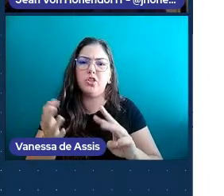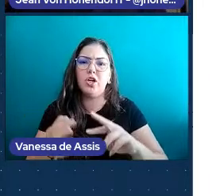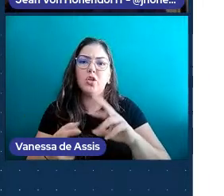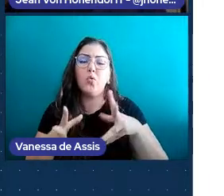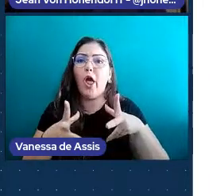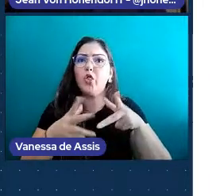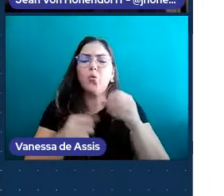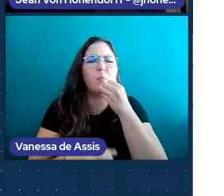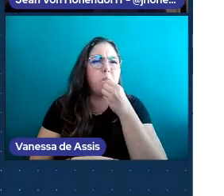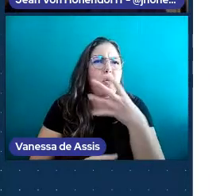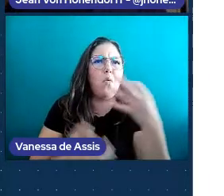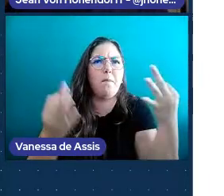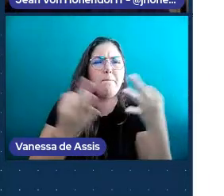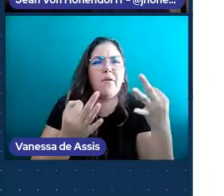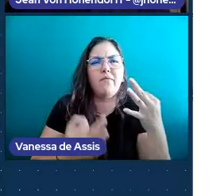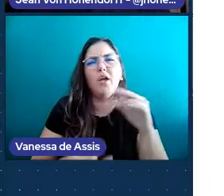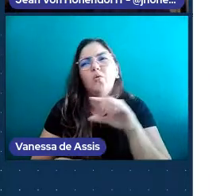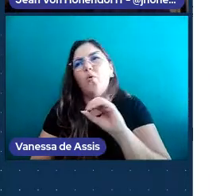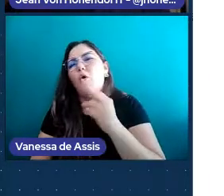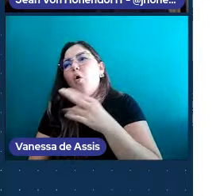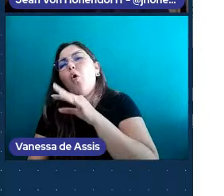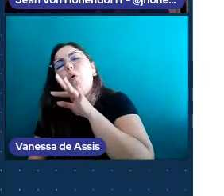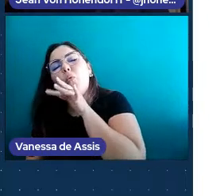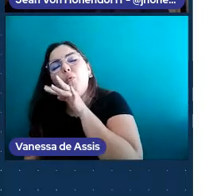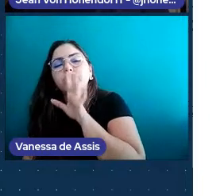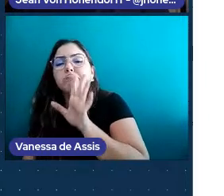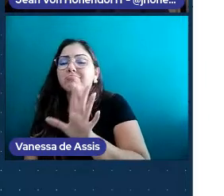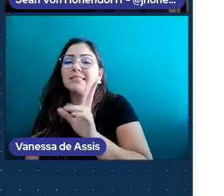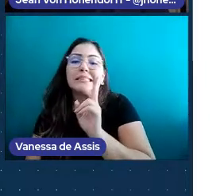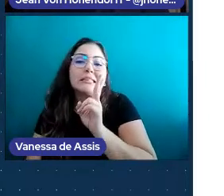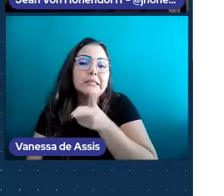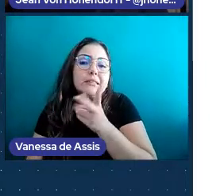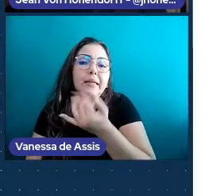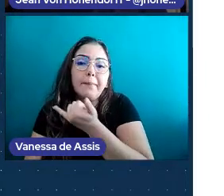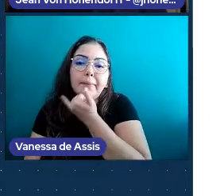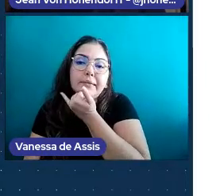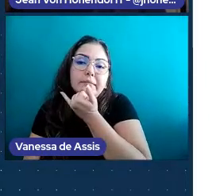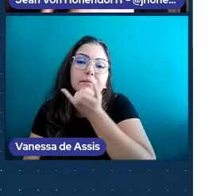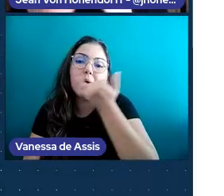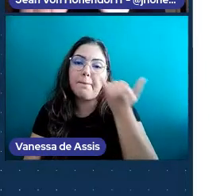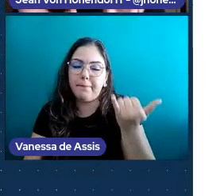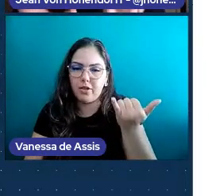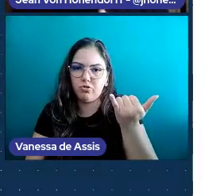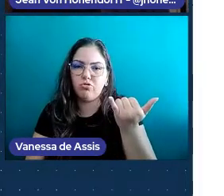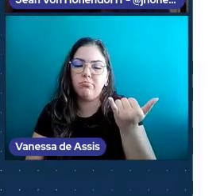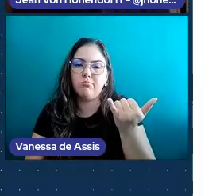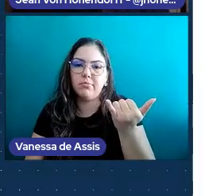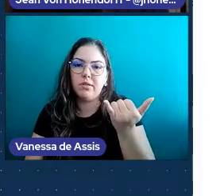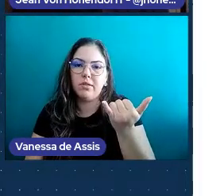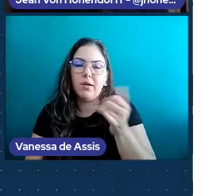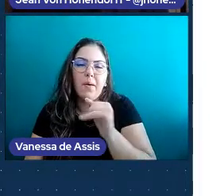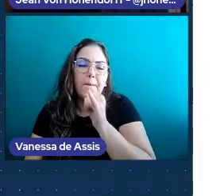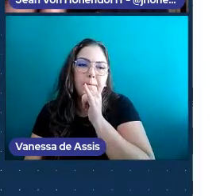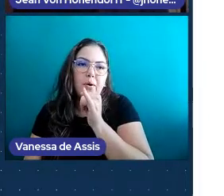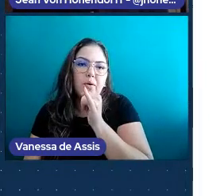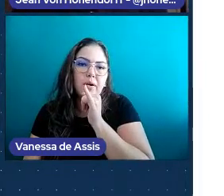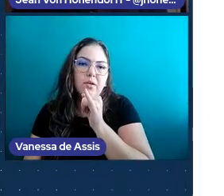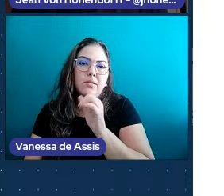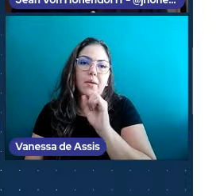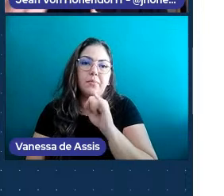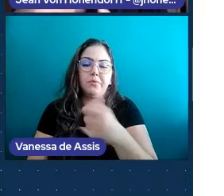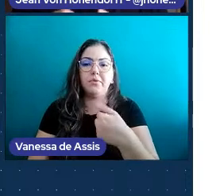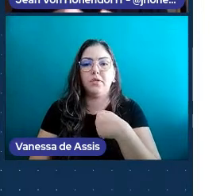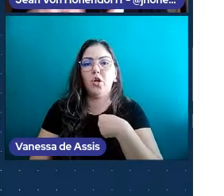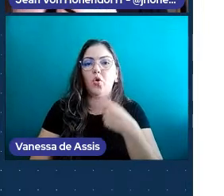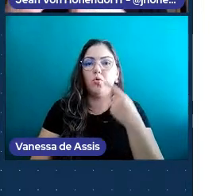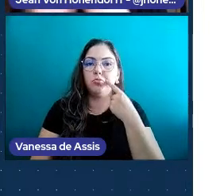justificativa do seu uso. Se eu estou usando um procedimento de busca de participantes, né, de